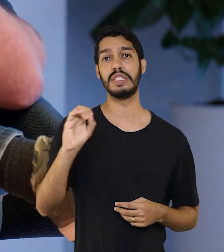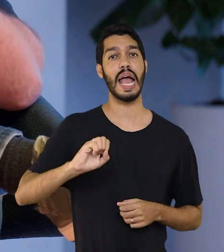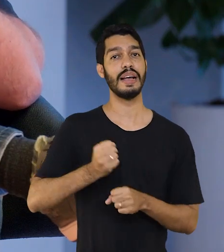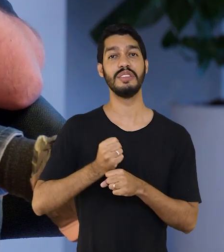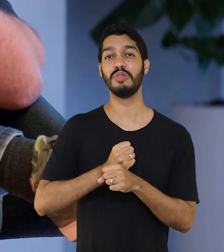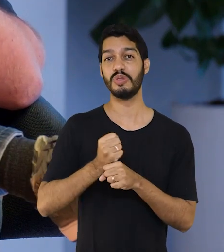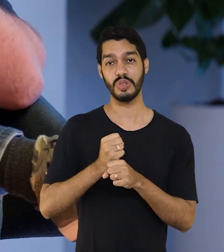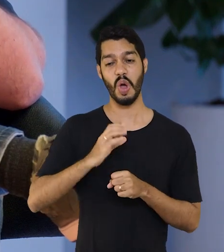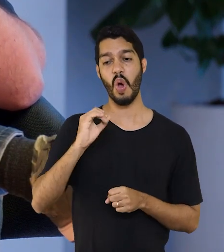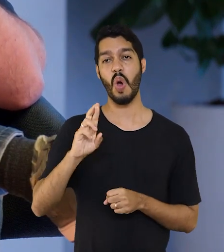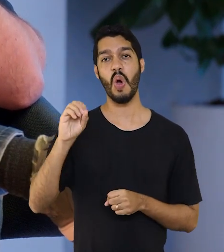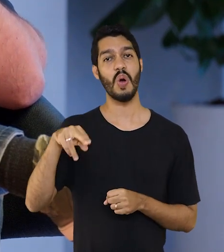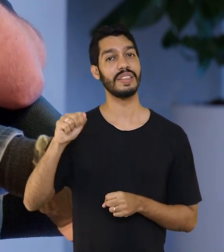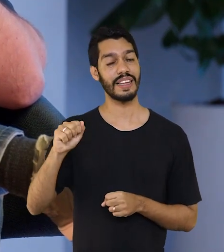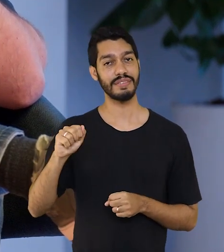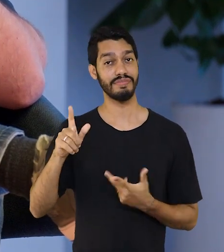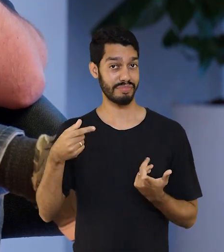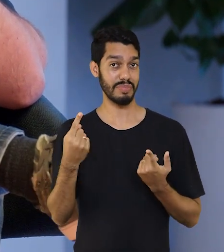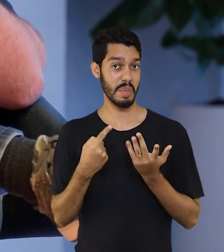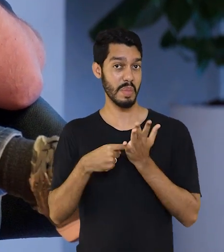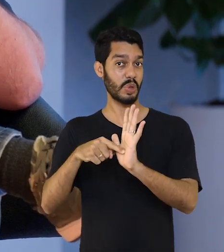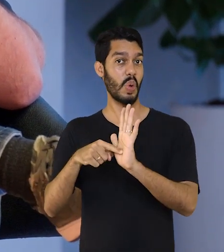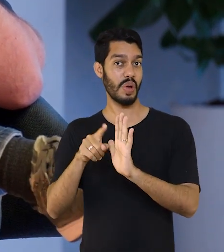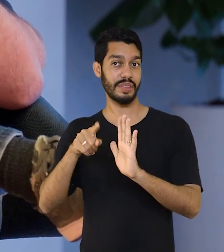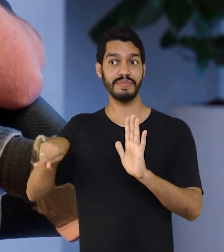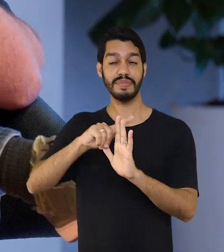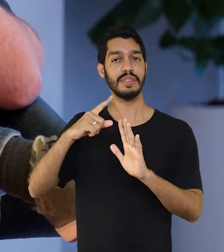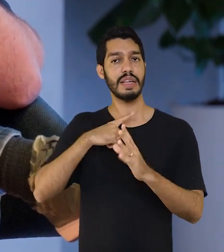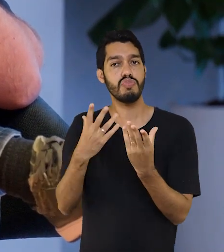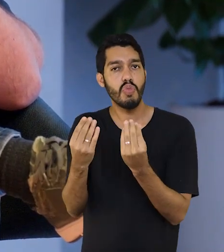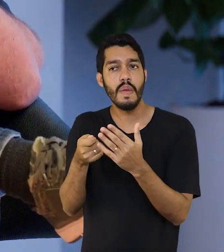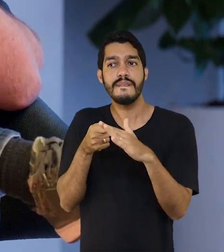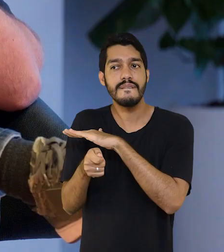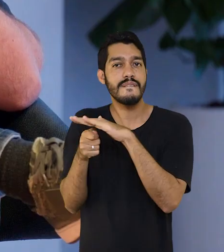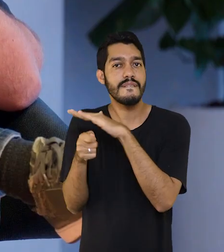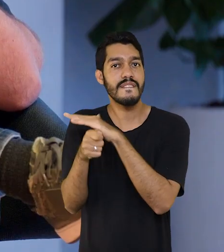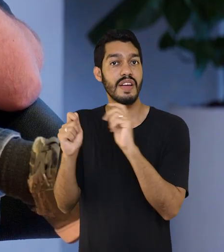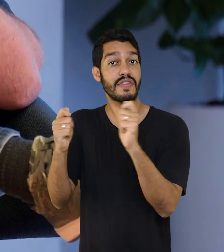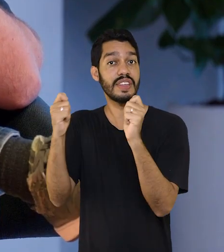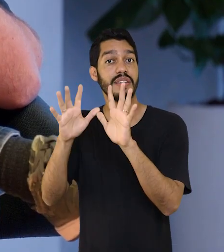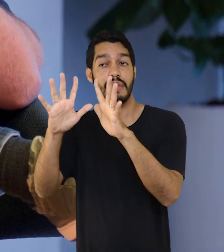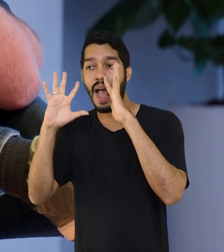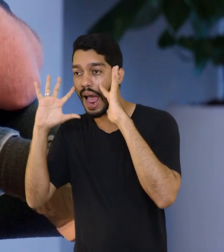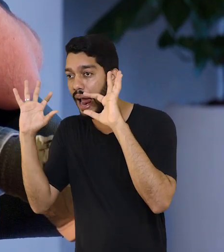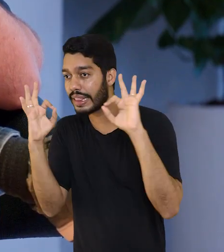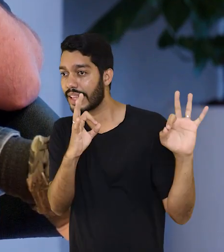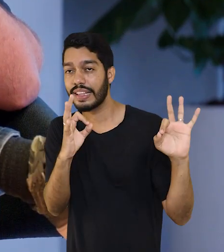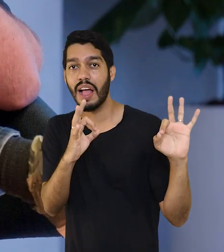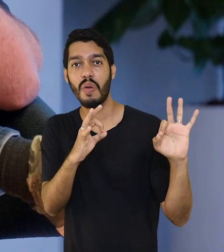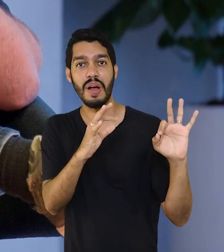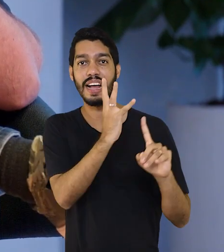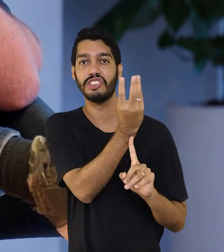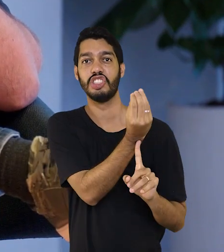Então, música foi um exemplo onde os nossos dados mostravam que eles estavam investindo demais em festivais, quando a atenção das pessoas